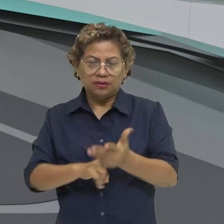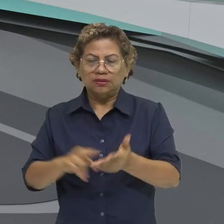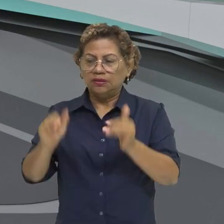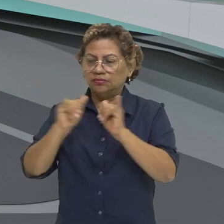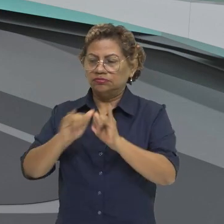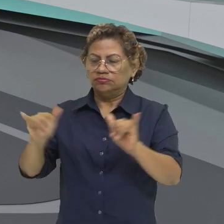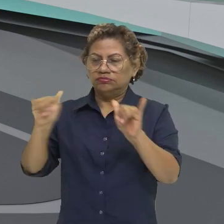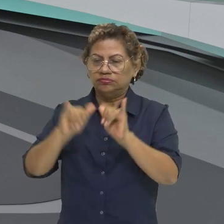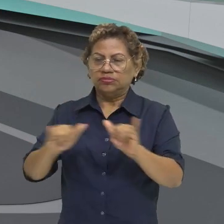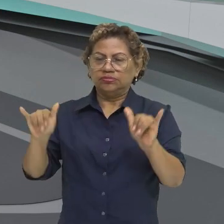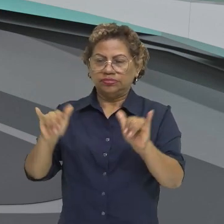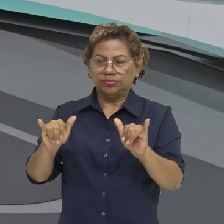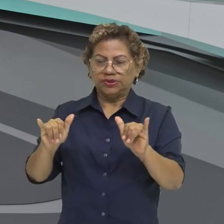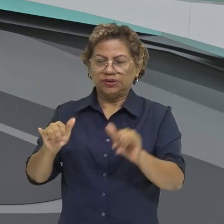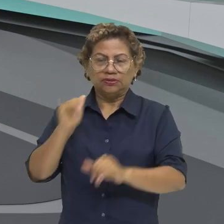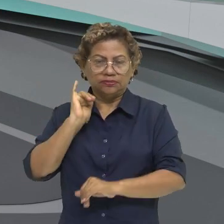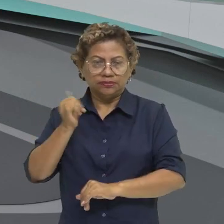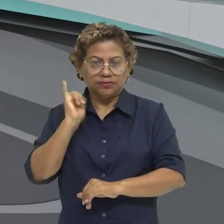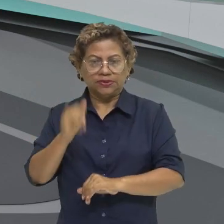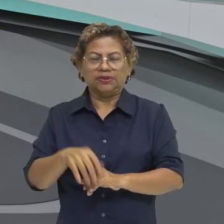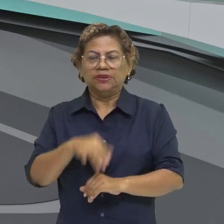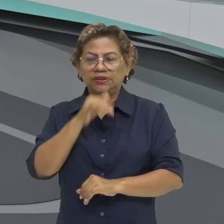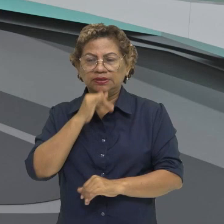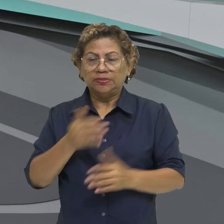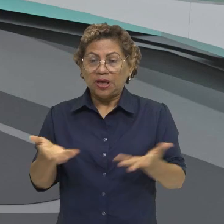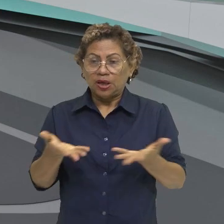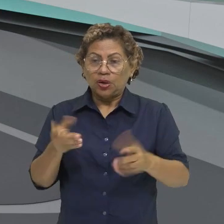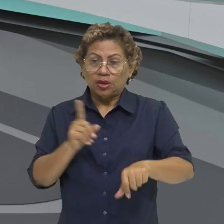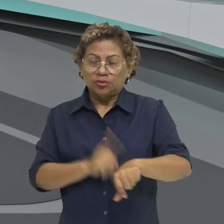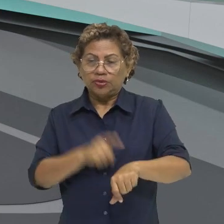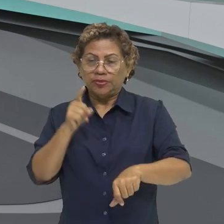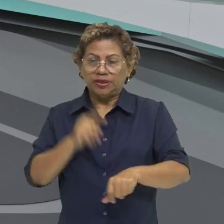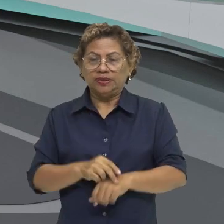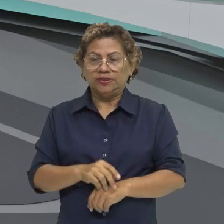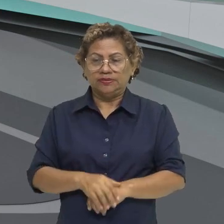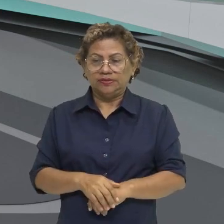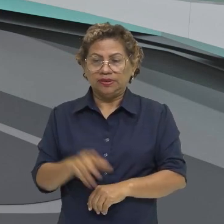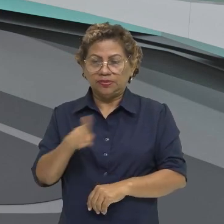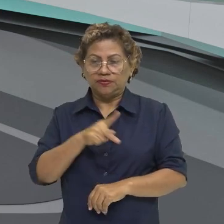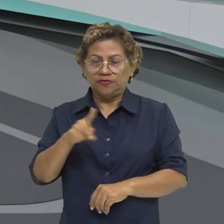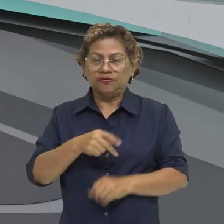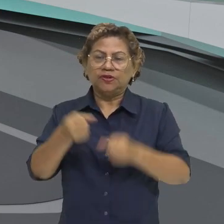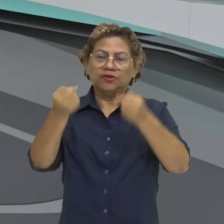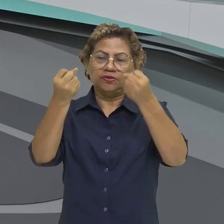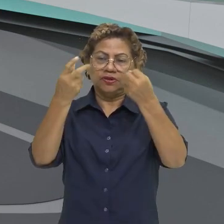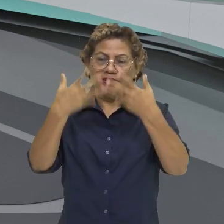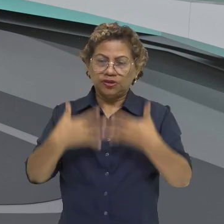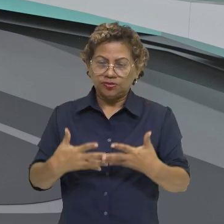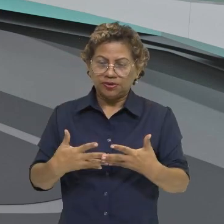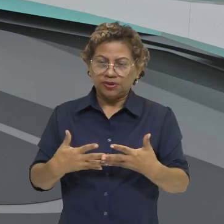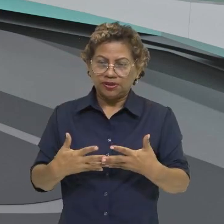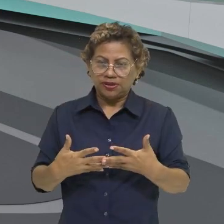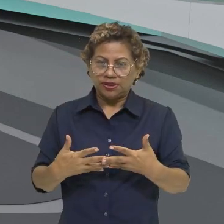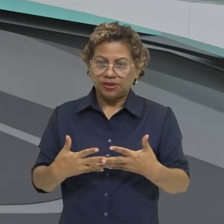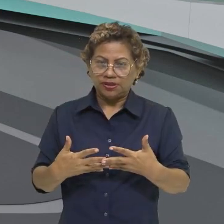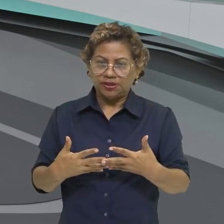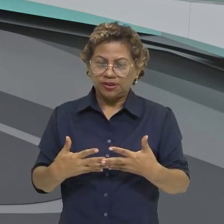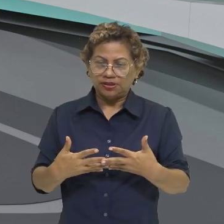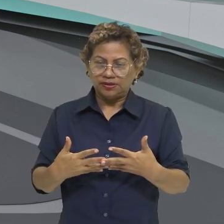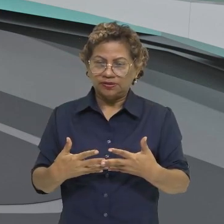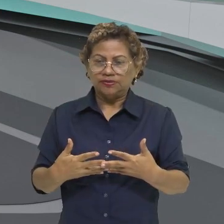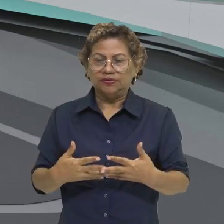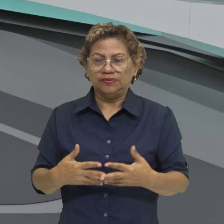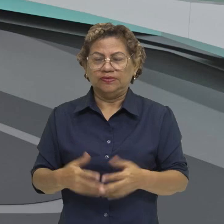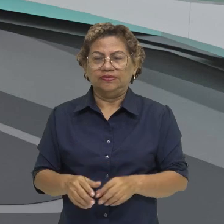propaganda que vai te convencer. Esta aula que eu estou explicando para você, isso aqui é um texto não literário, não é? Um texto